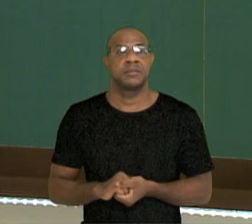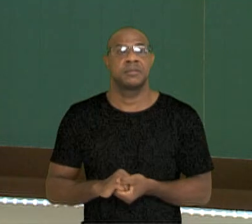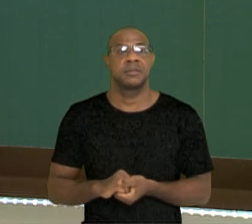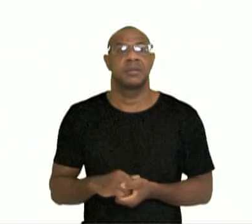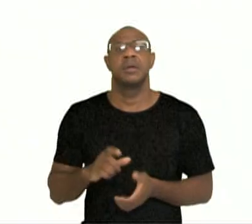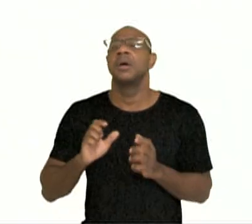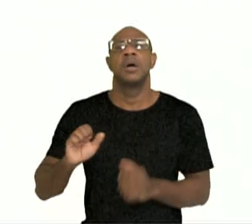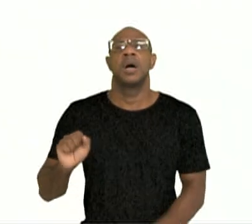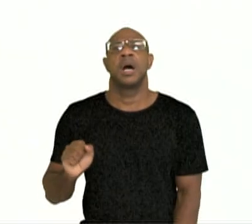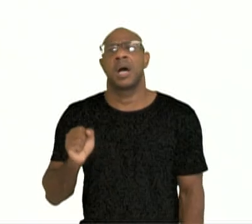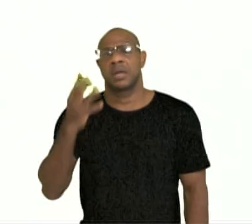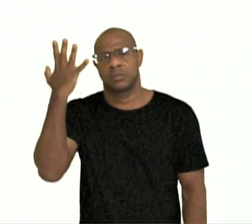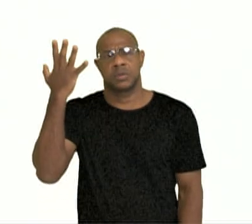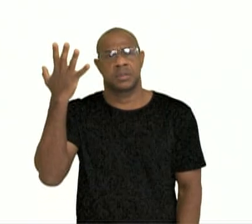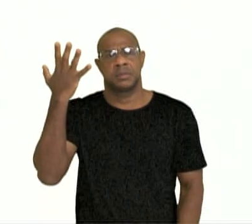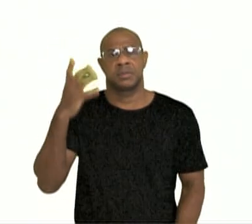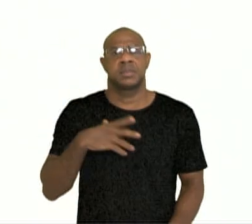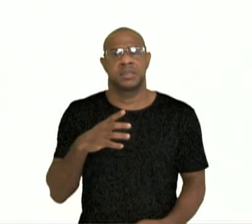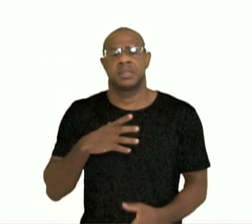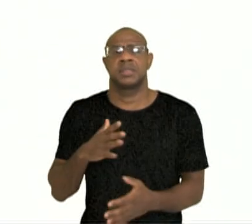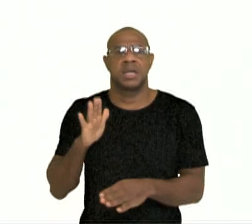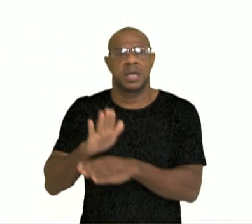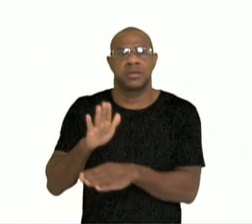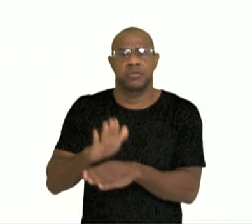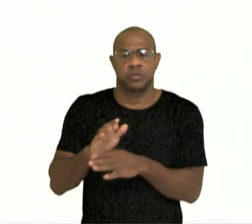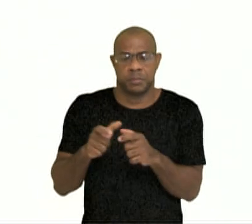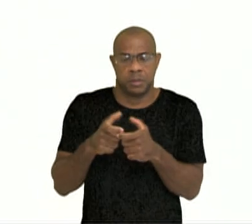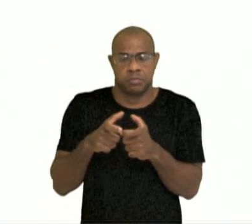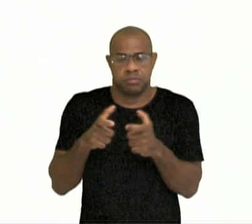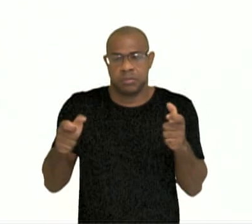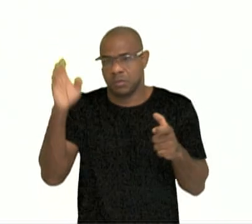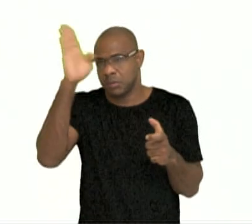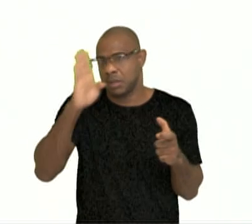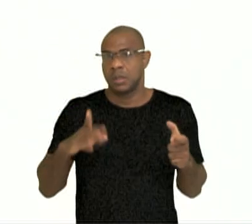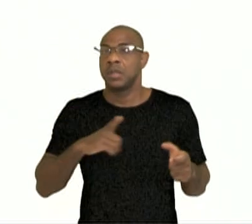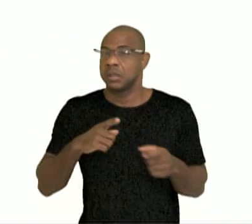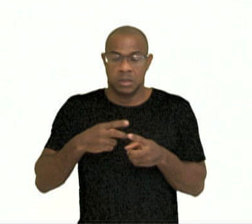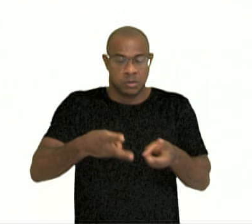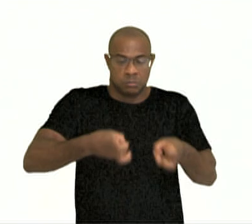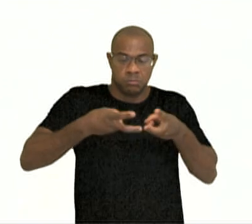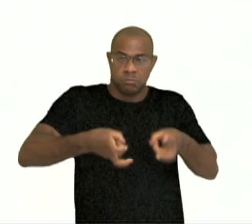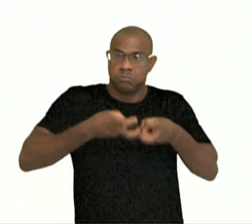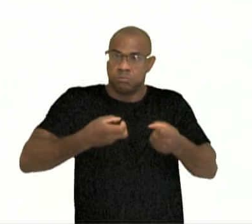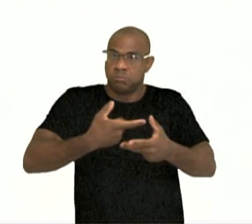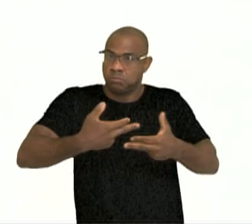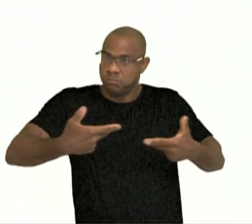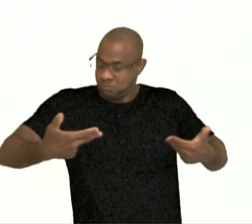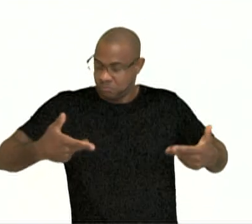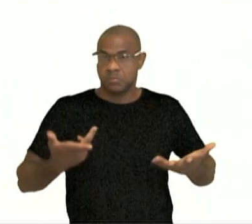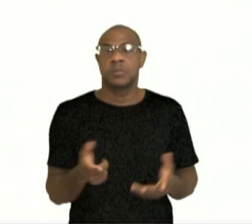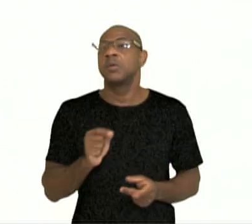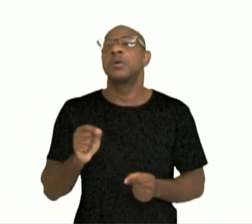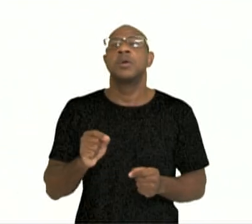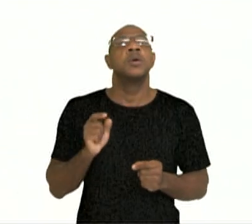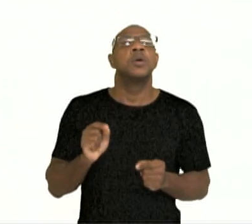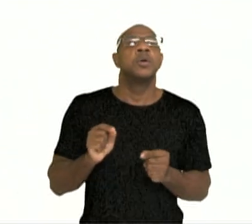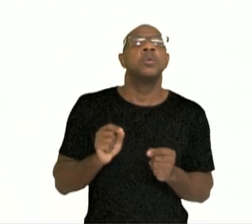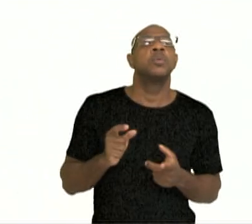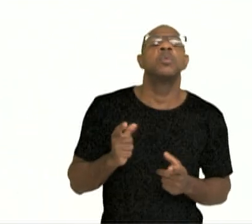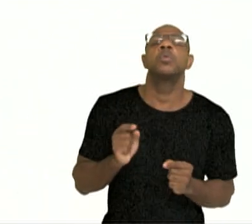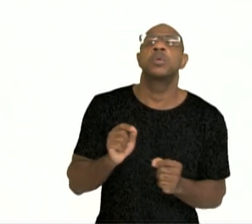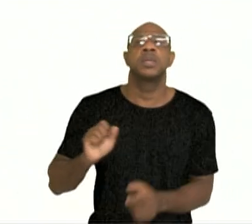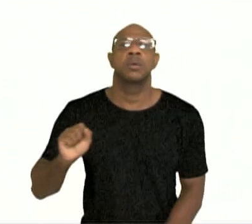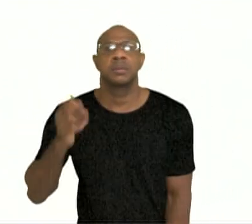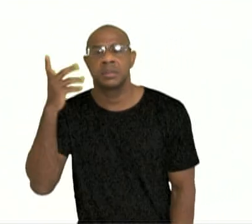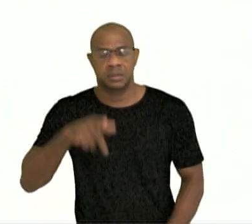os fatores que contribuíram para a expansão do território brasileiro está a exploração dos recursos. Que consequências essa forma de expansão